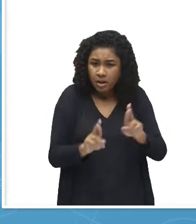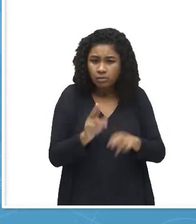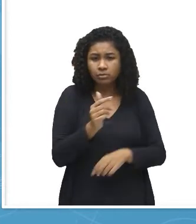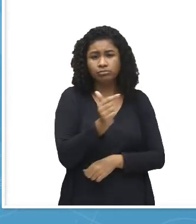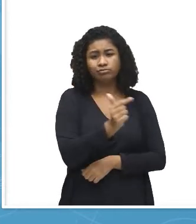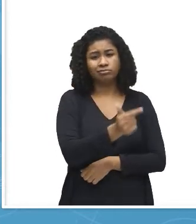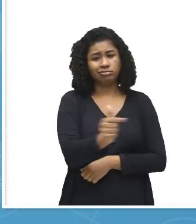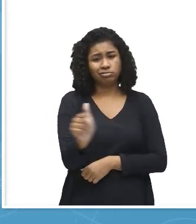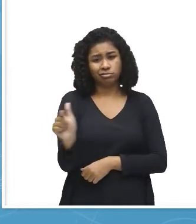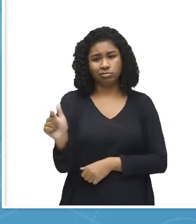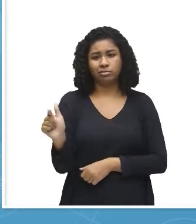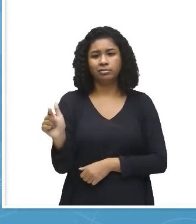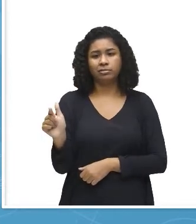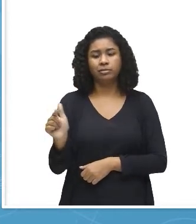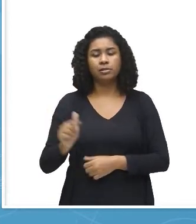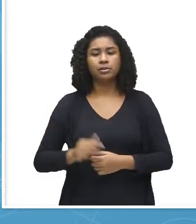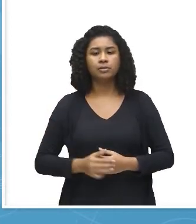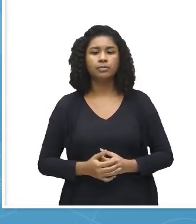adiante.